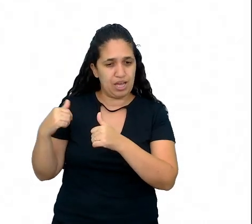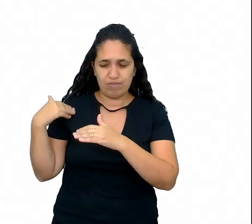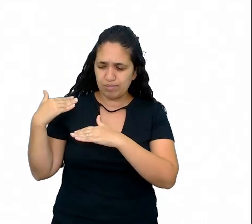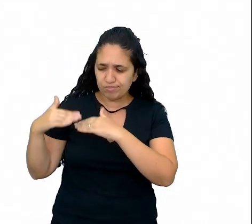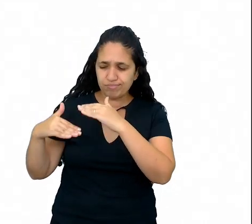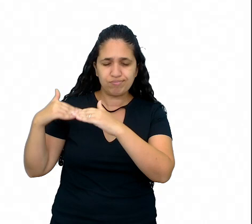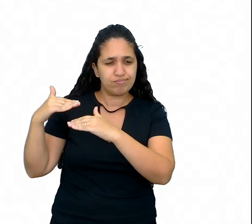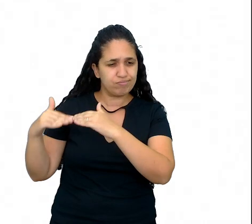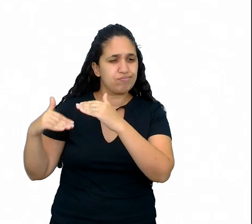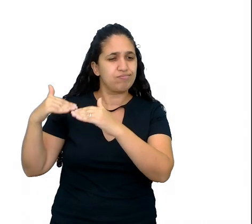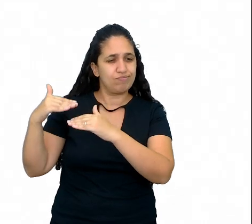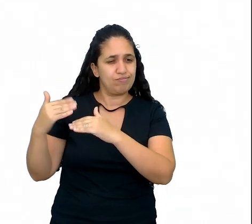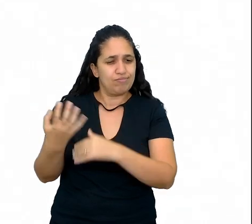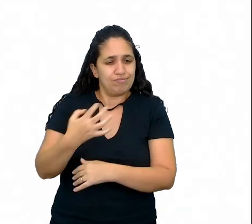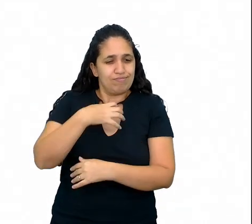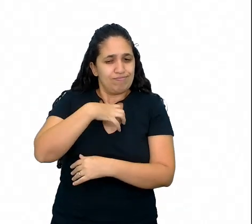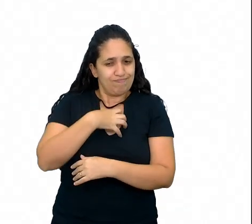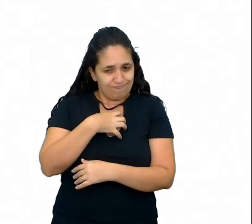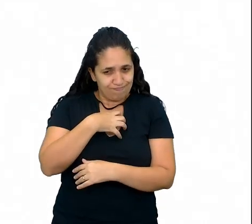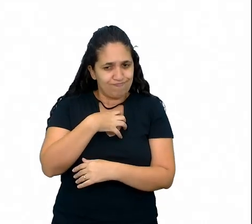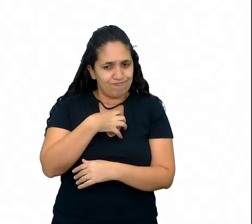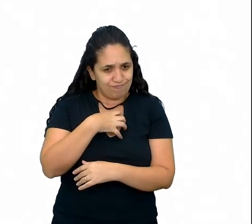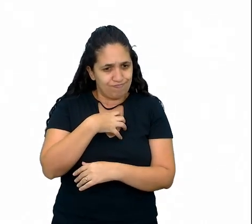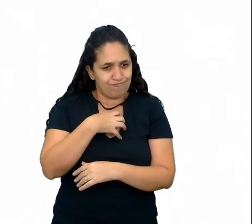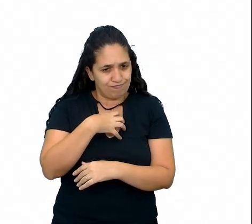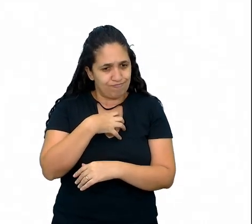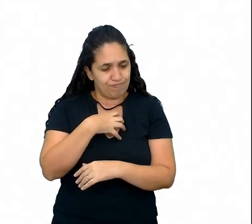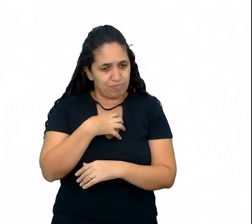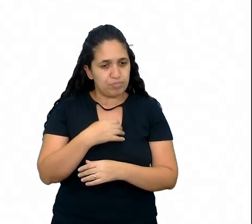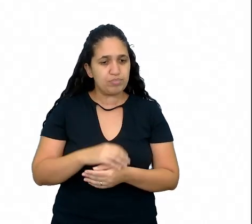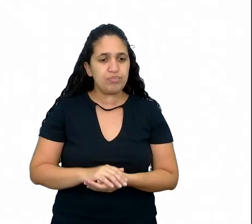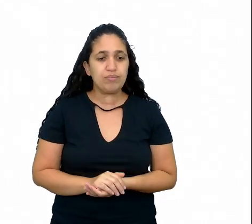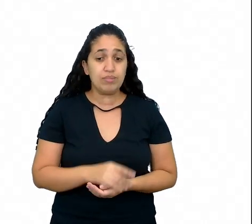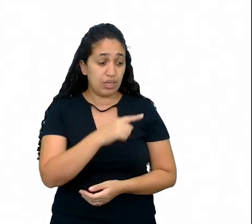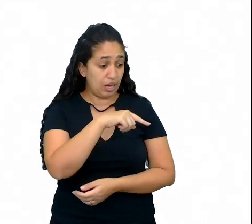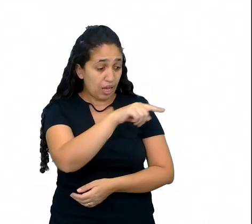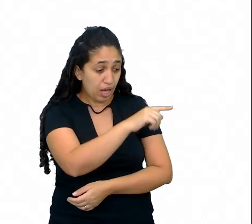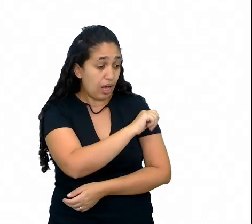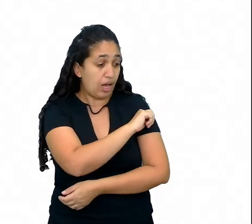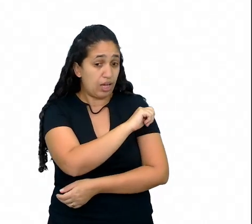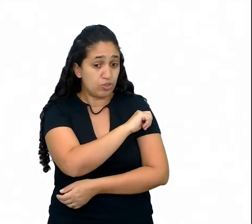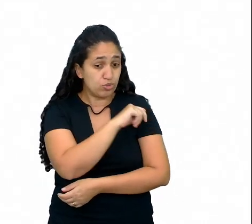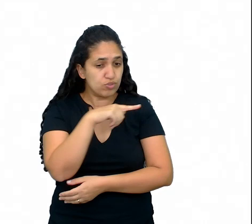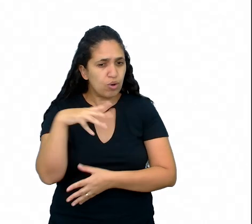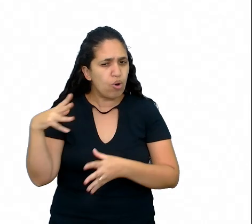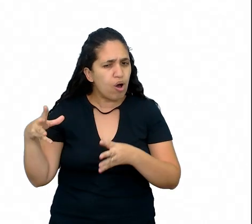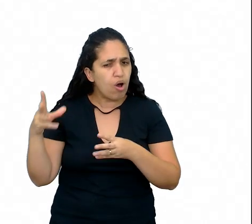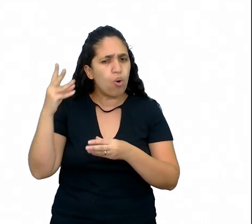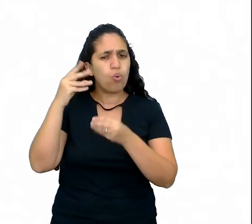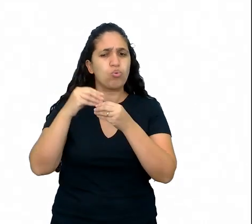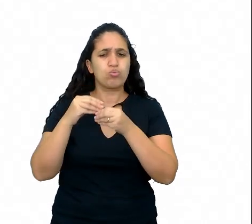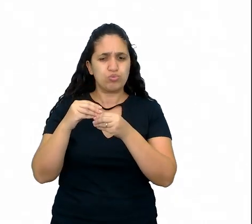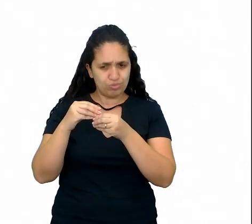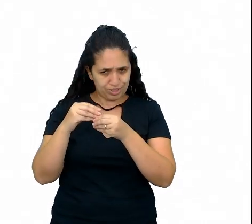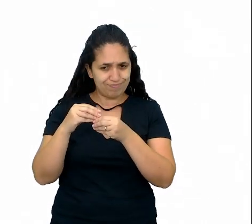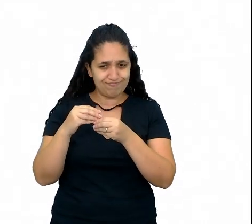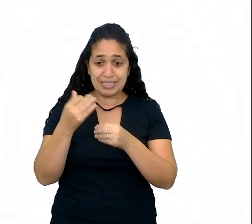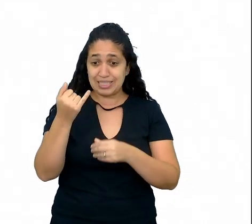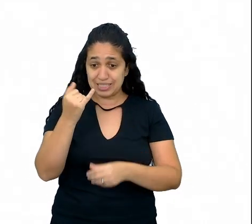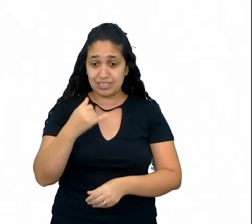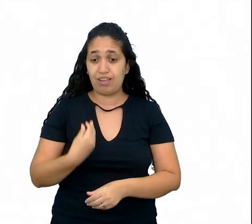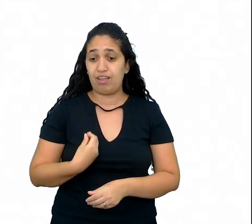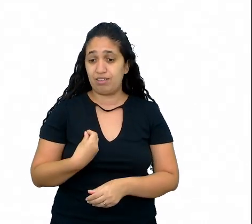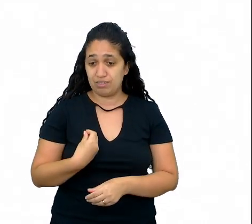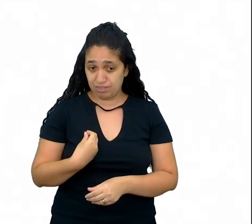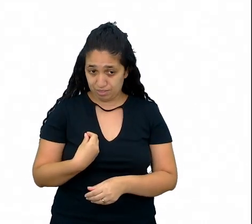processo cognitivo que está envolvido nisso, eles que vão concluir a condição de existência. E a